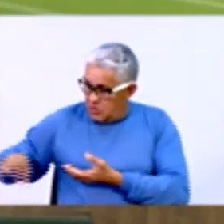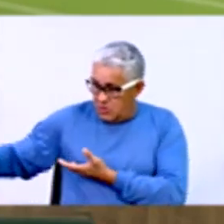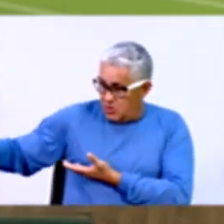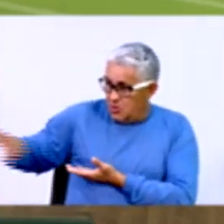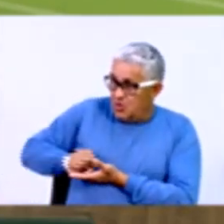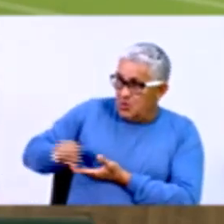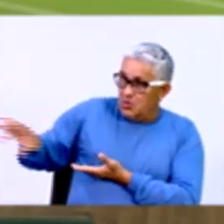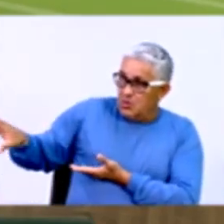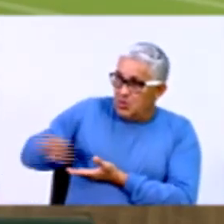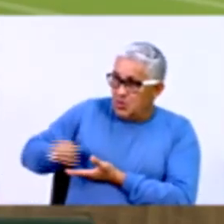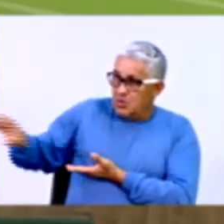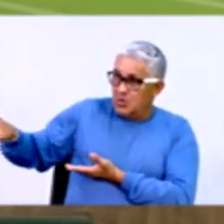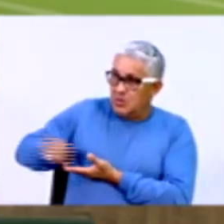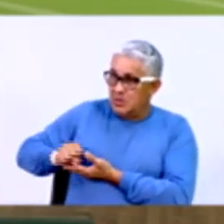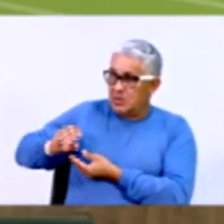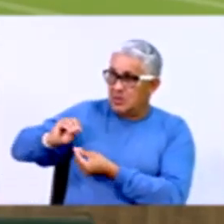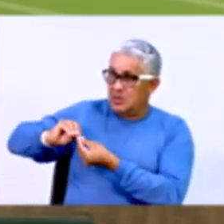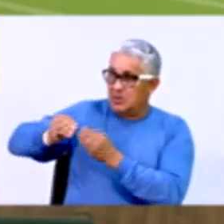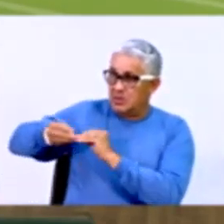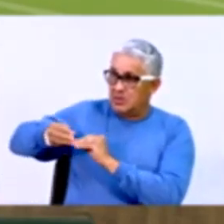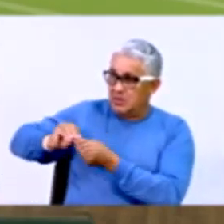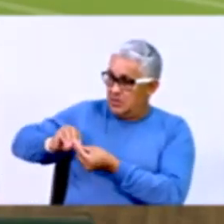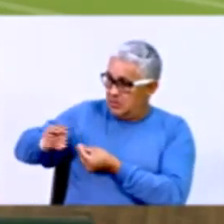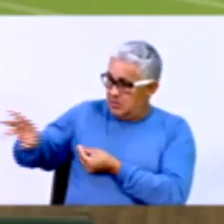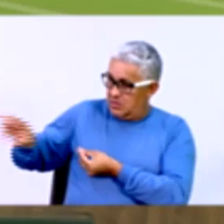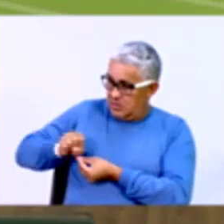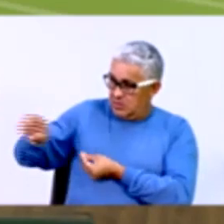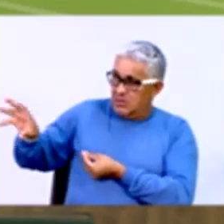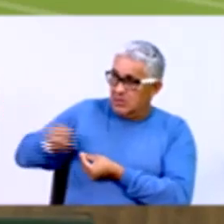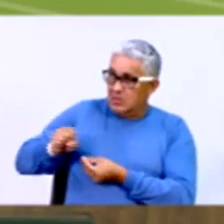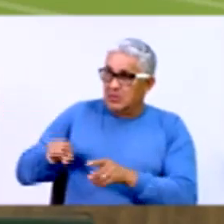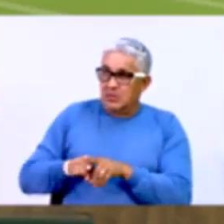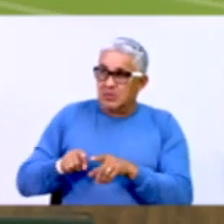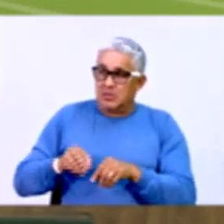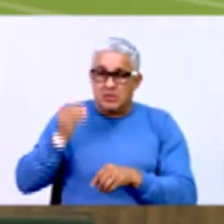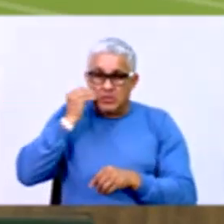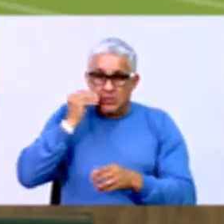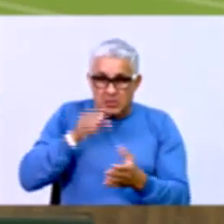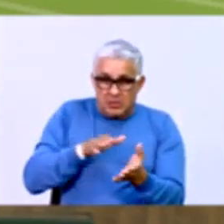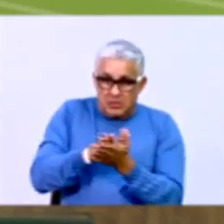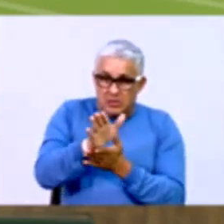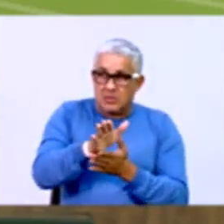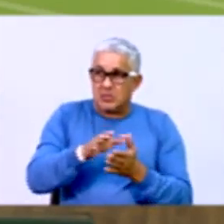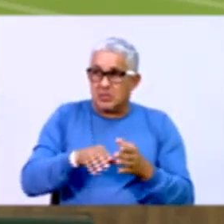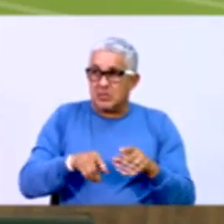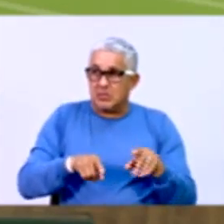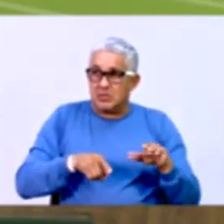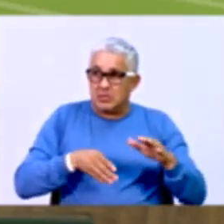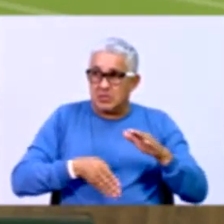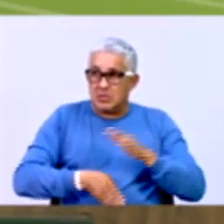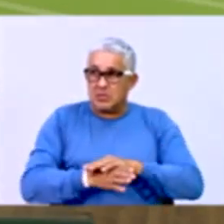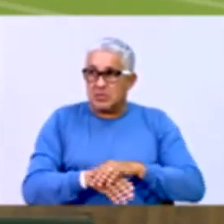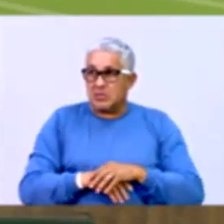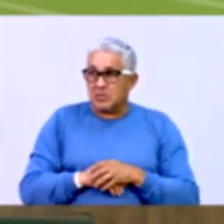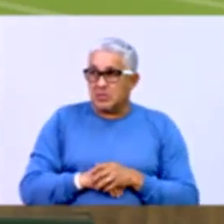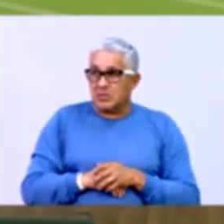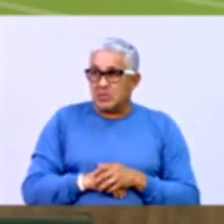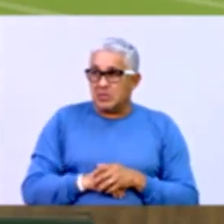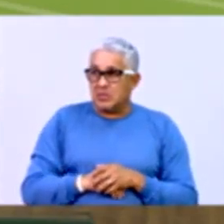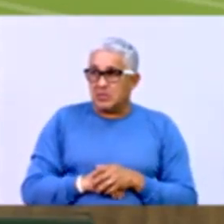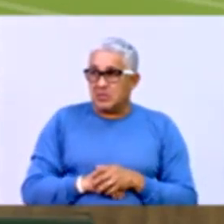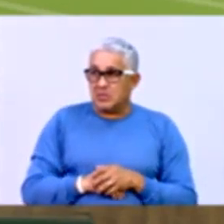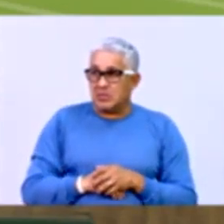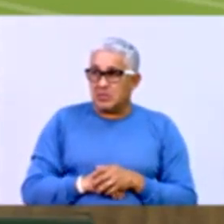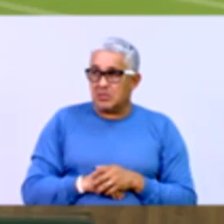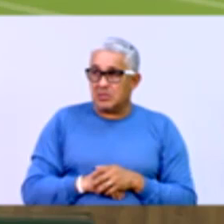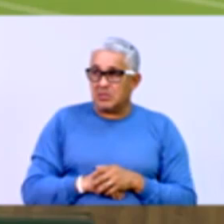de dados, vou analisar o banco de dados, vou simular a entrada, vou simular a saída, simular a saída simular a entrada, quer dizer, eu